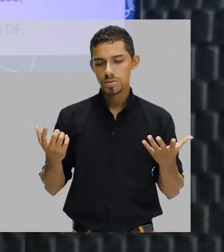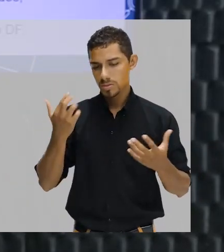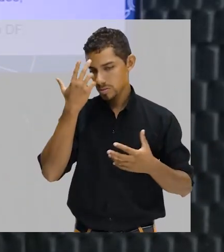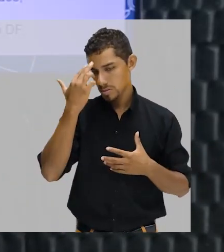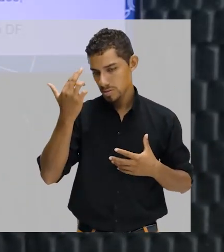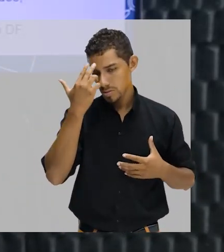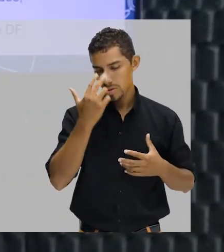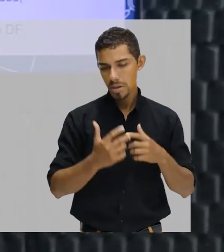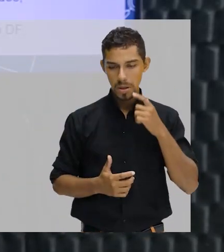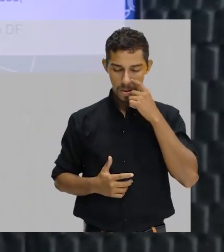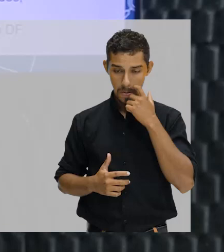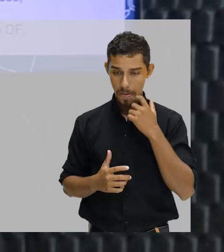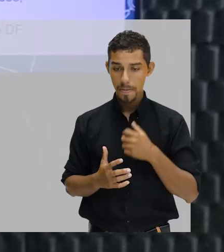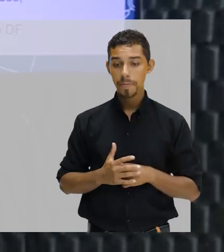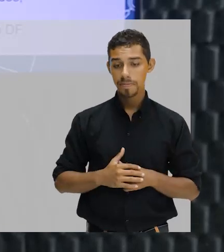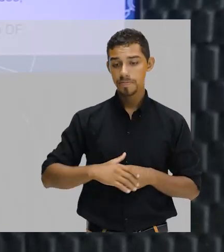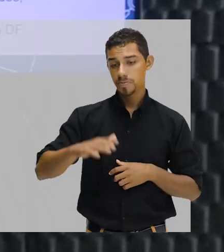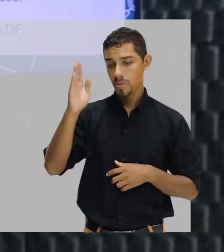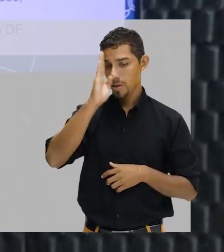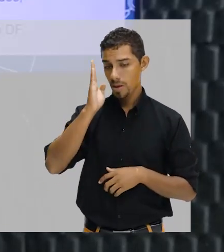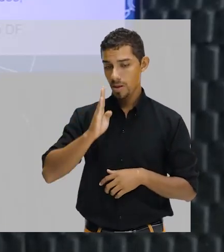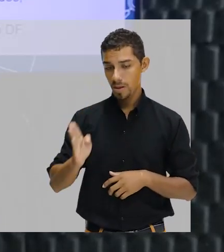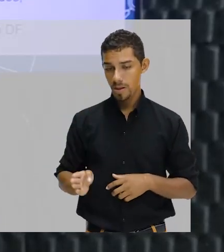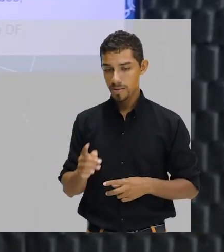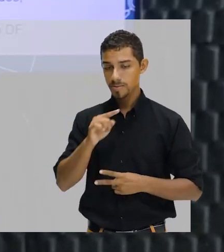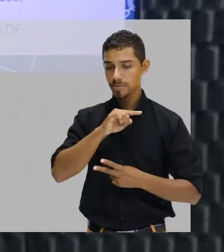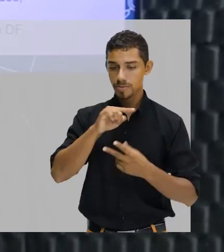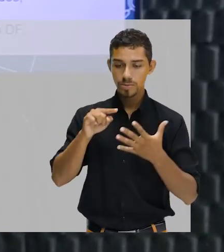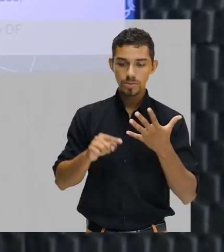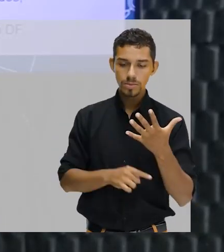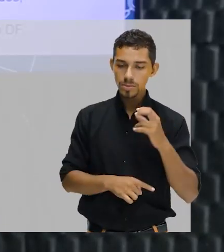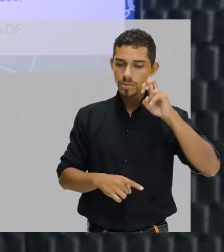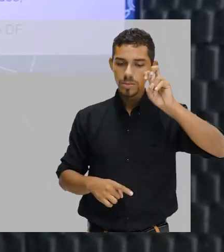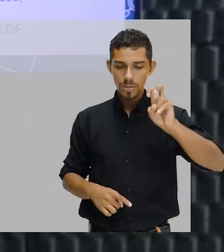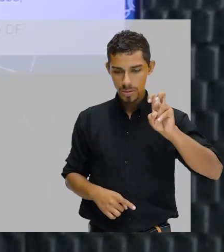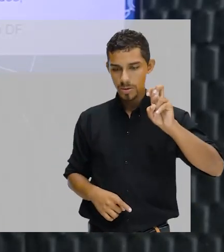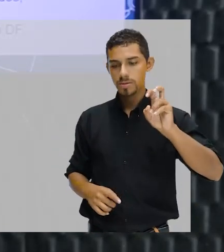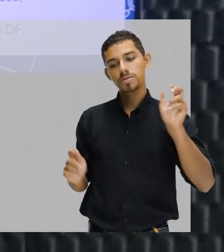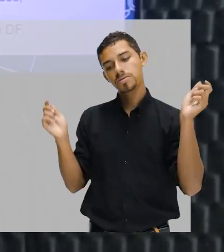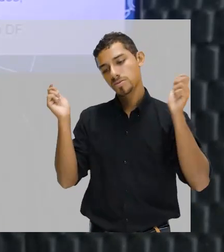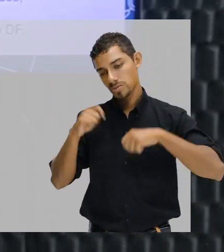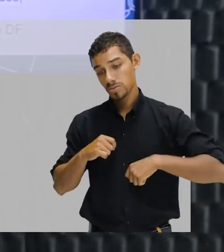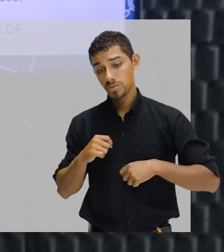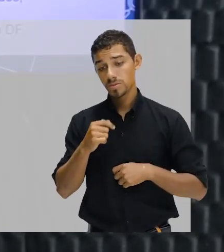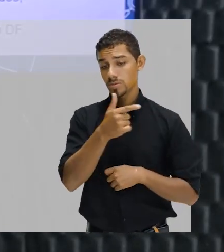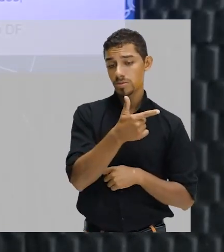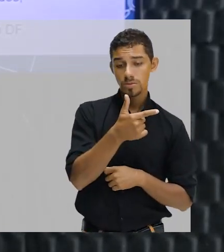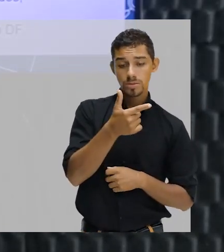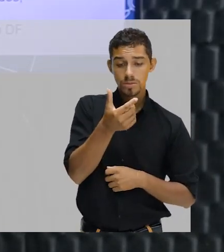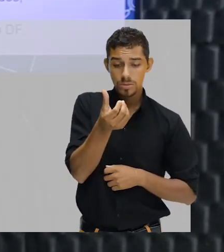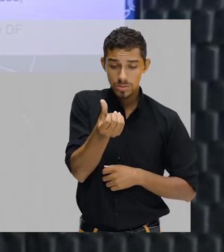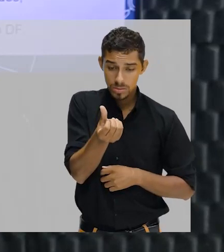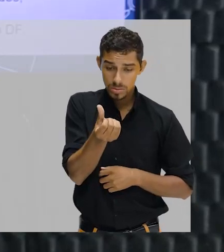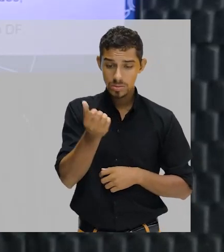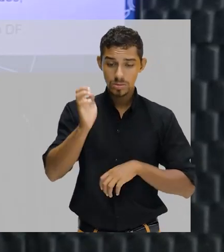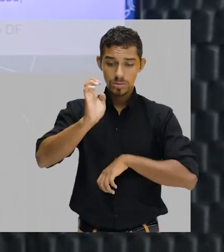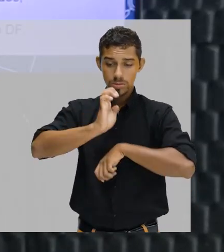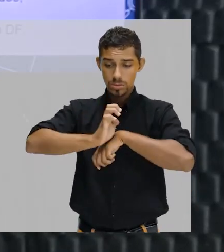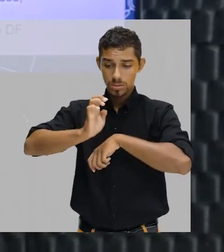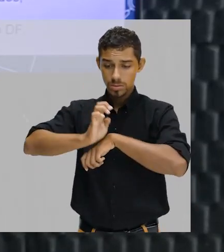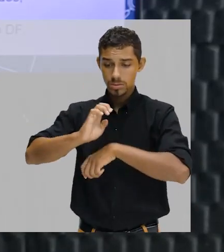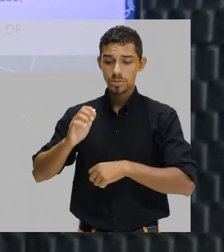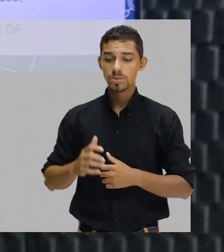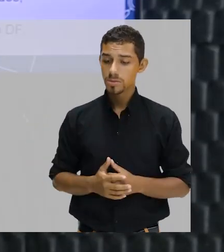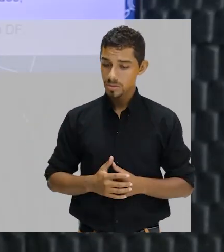histórico. E a partir daí o Brasil é dividido em 5 macro-regiões, sendo composto por 26 estados, tá certo? E